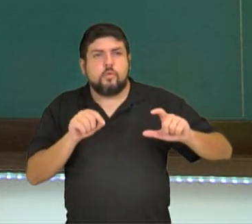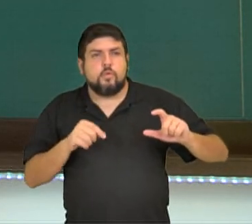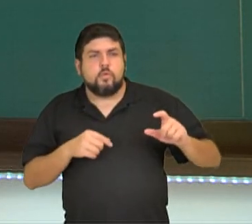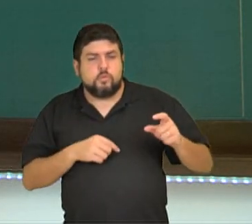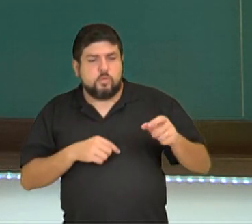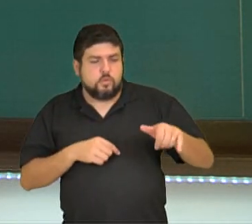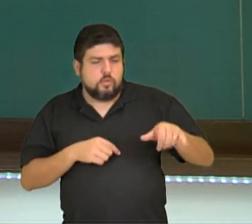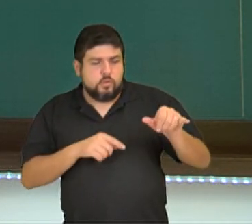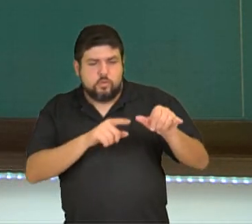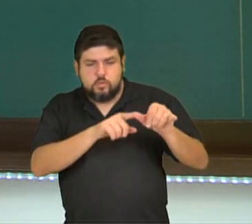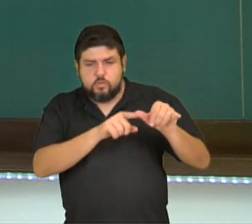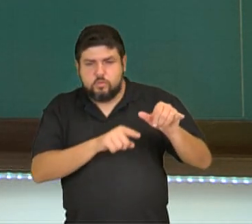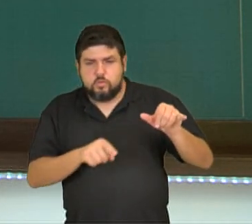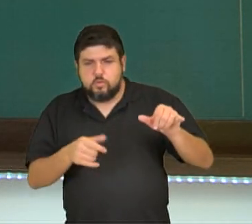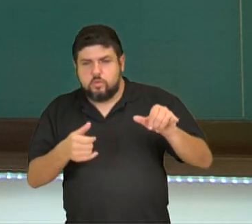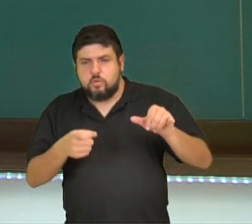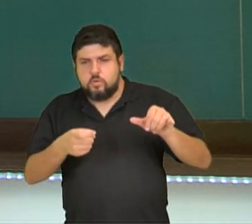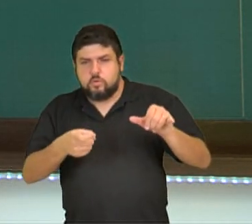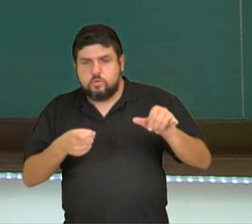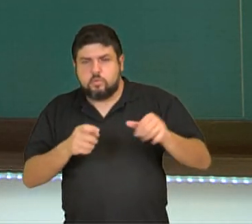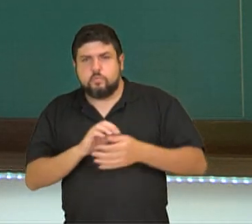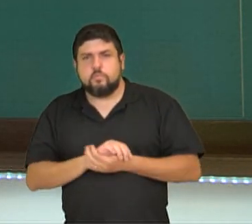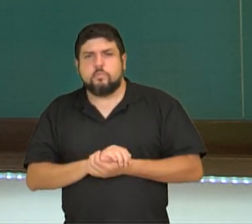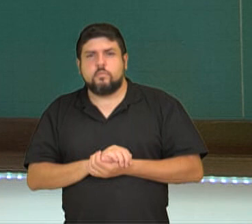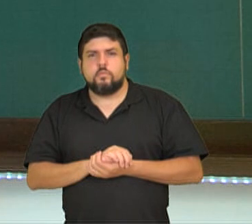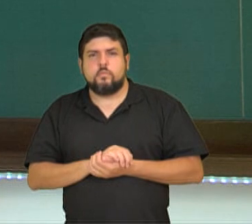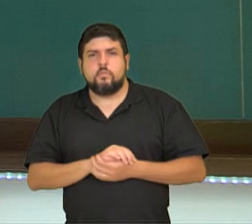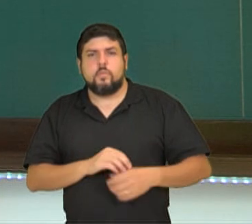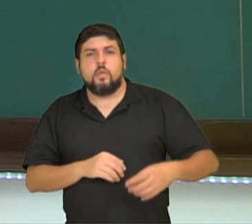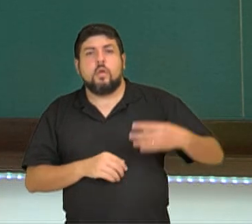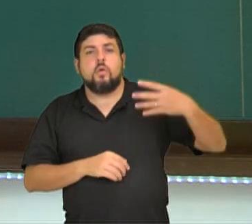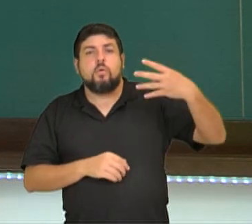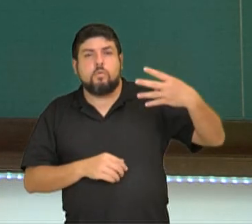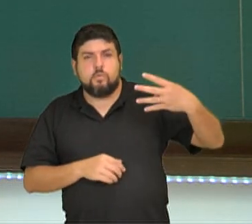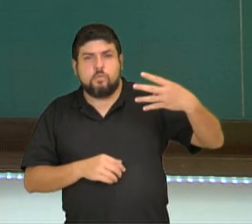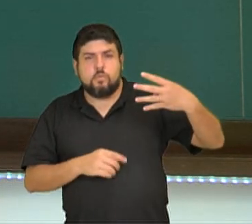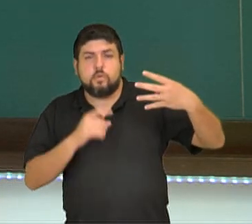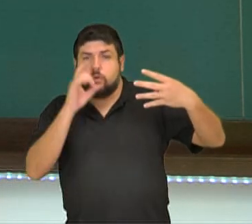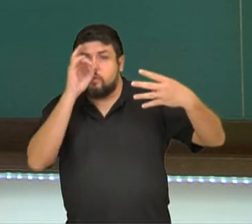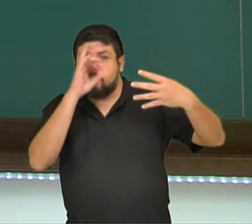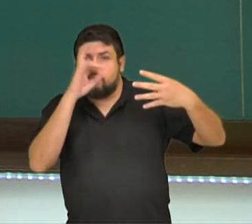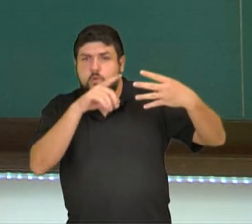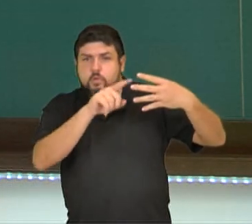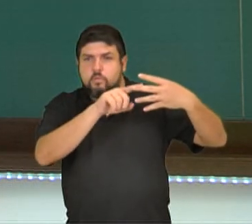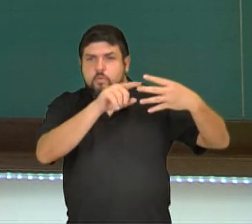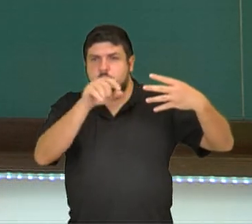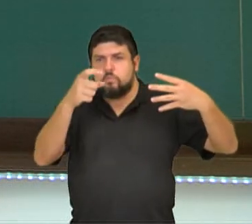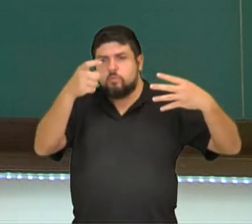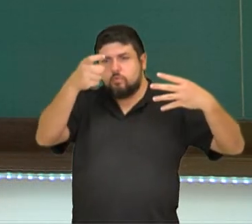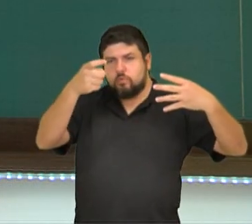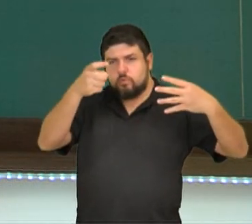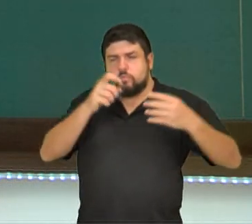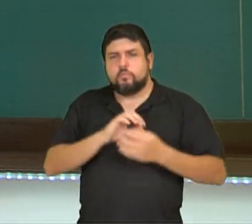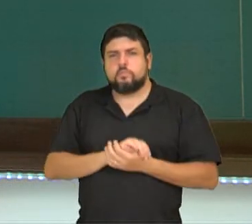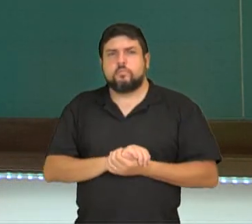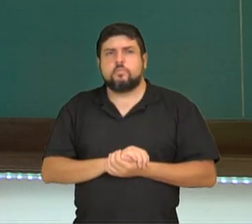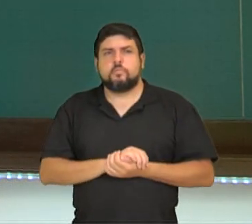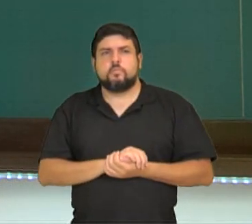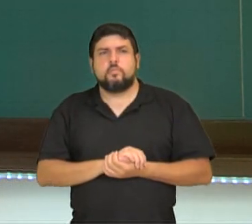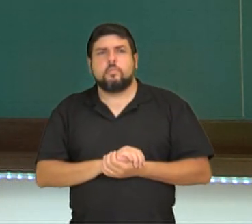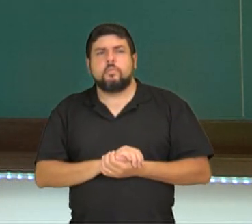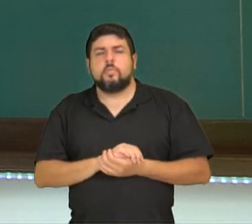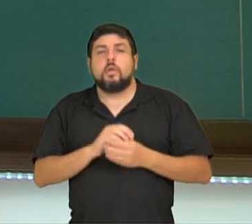outro retângulo verde, que mede 4 por x também, ó, tem a mesma base. O que nós vamos fazer com